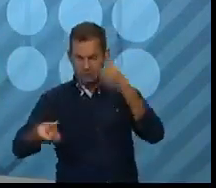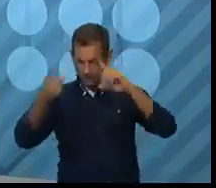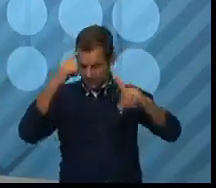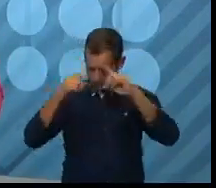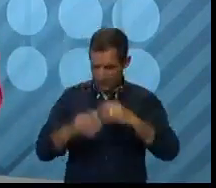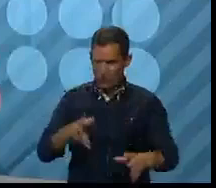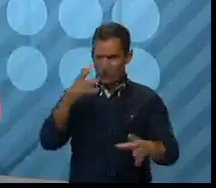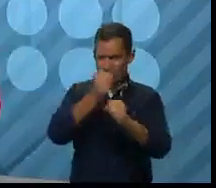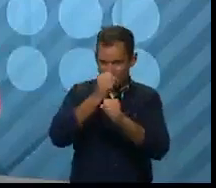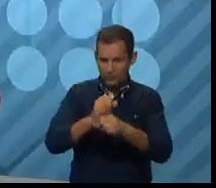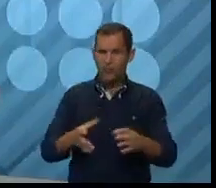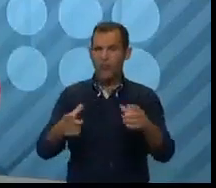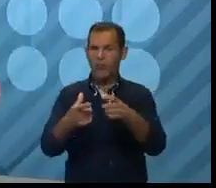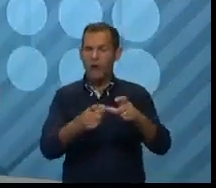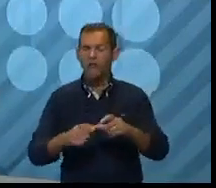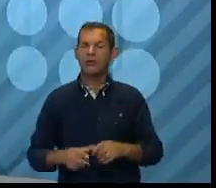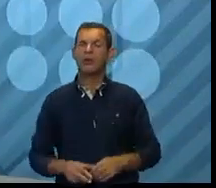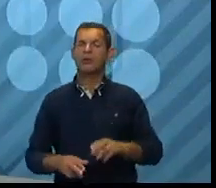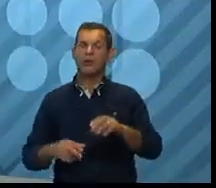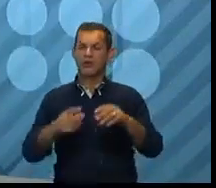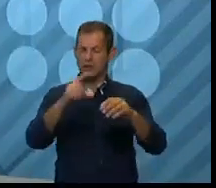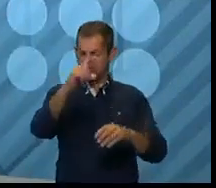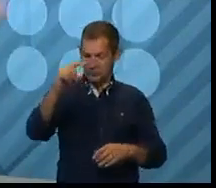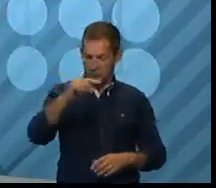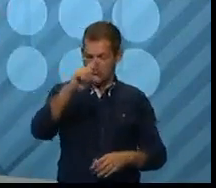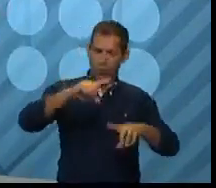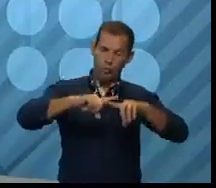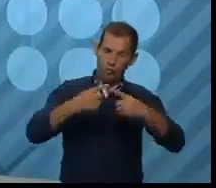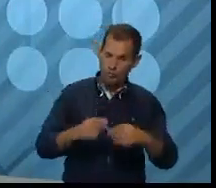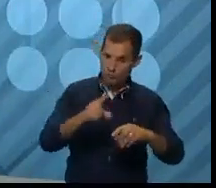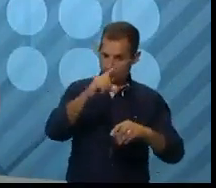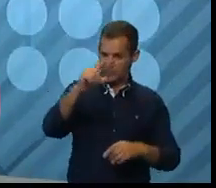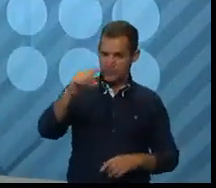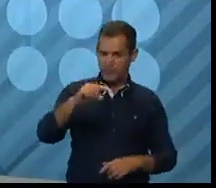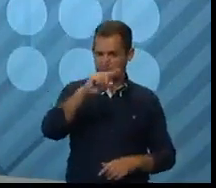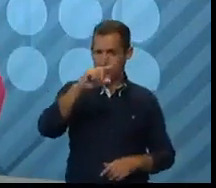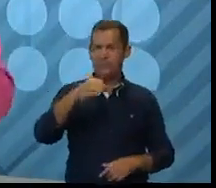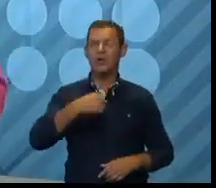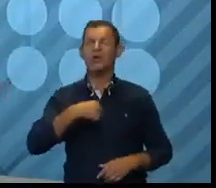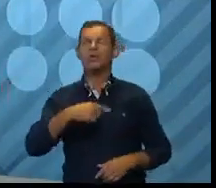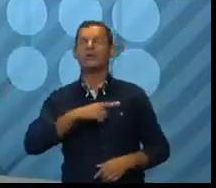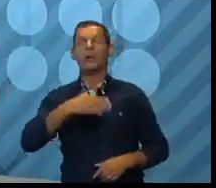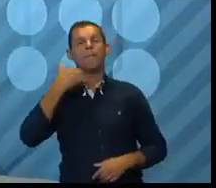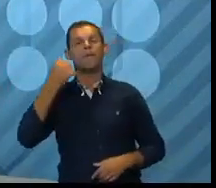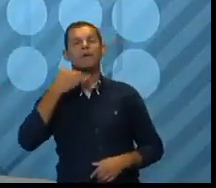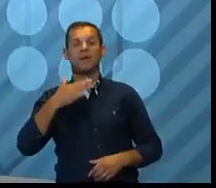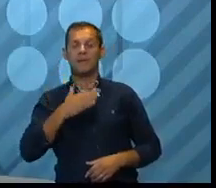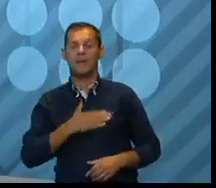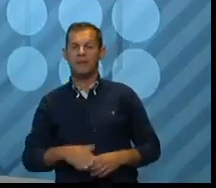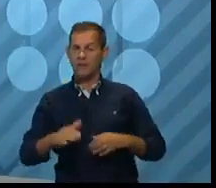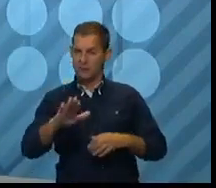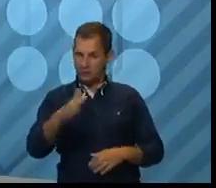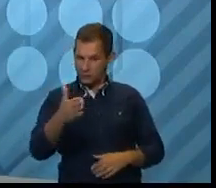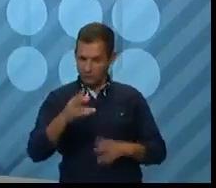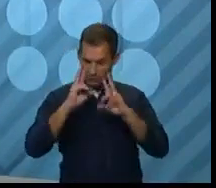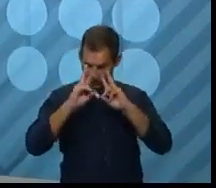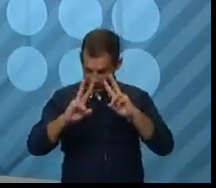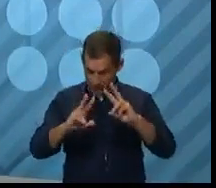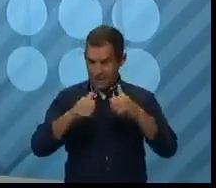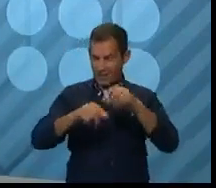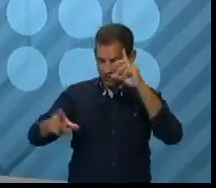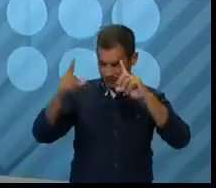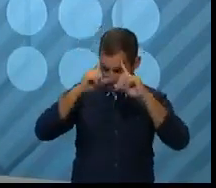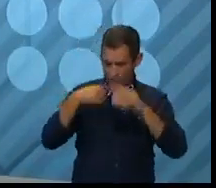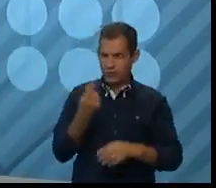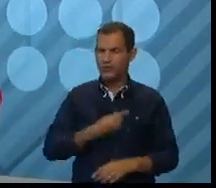ideia de somar áreas de retângulos. Mas quanto mais retângulos eu tenho, melhor é a minha aproximação. E é essa a